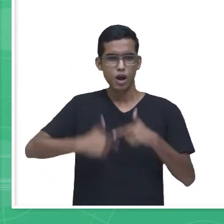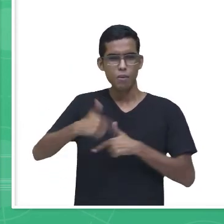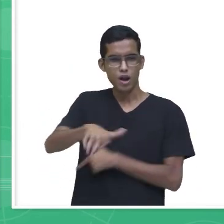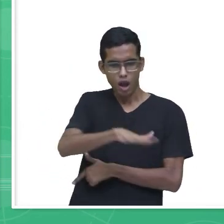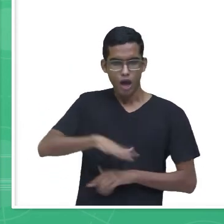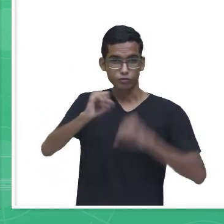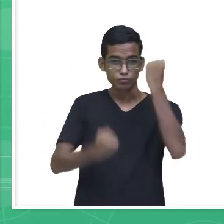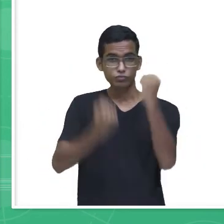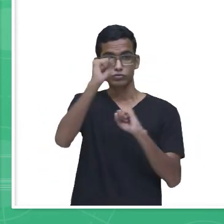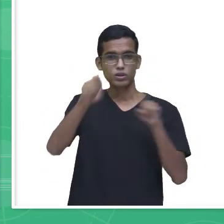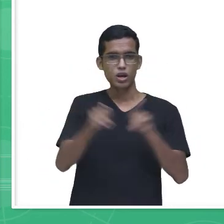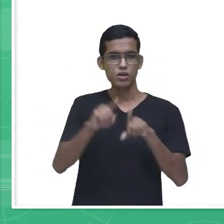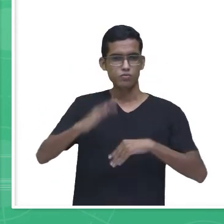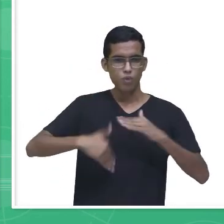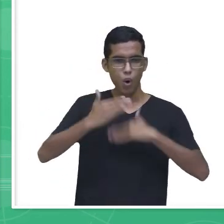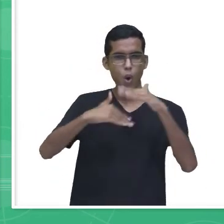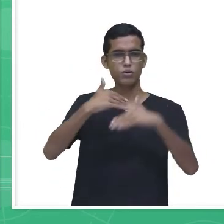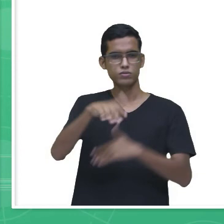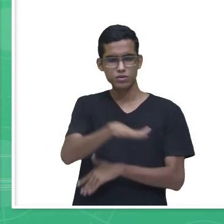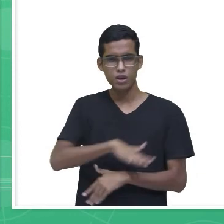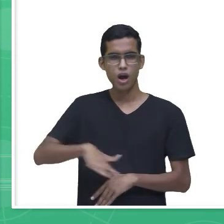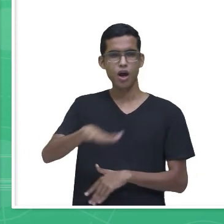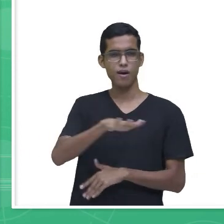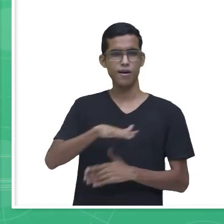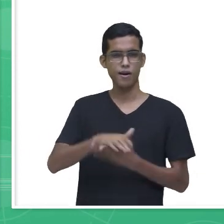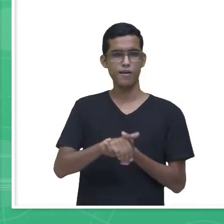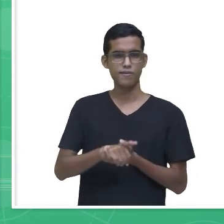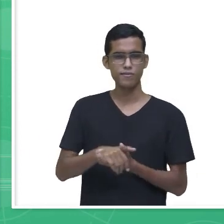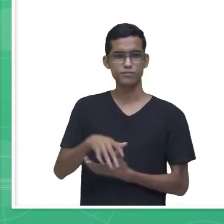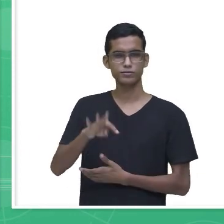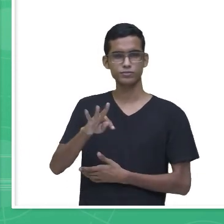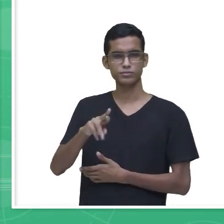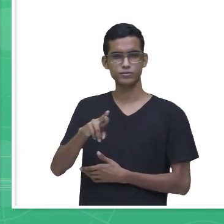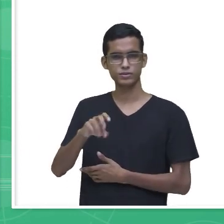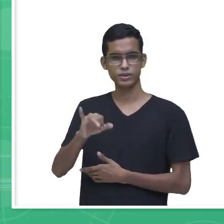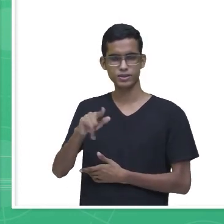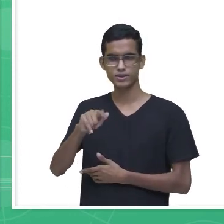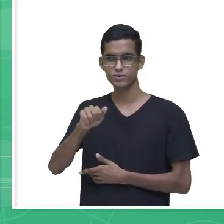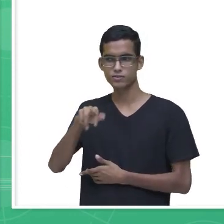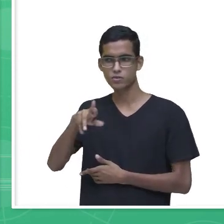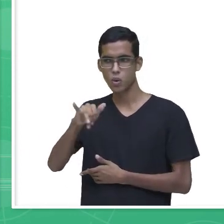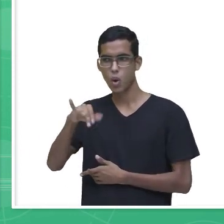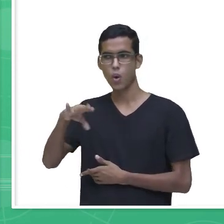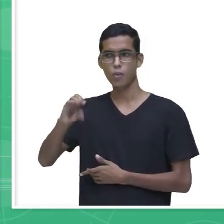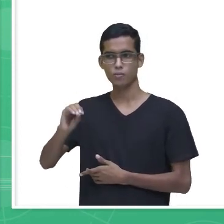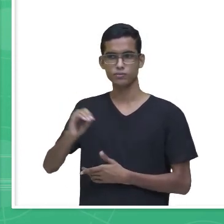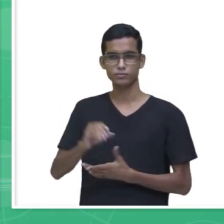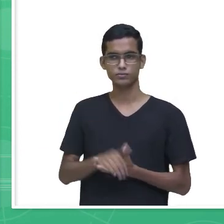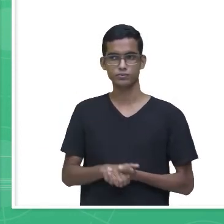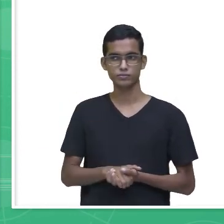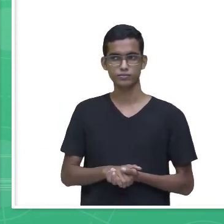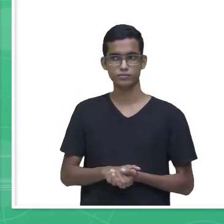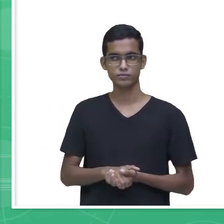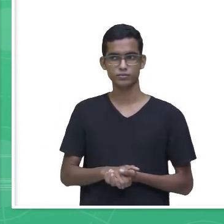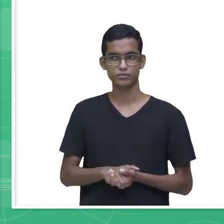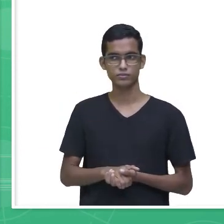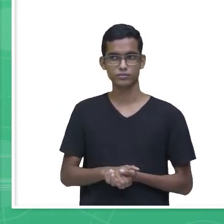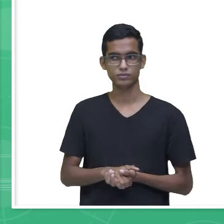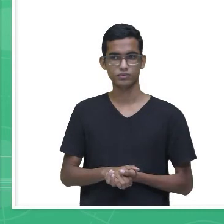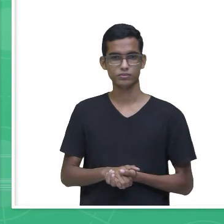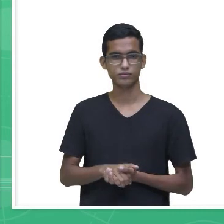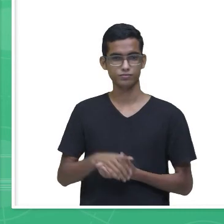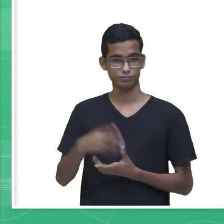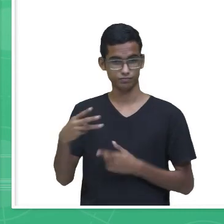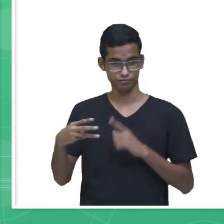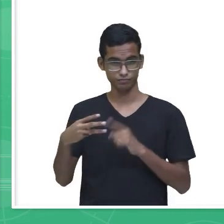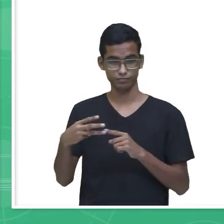e o crescimento de empregos no setor terciário. Letra D, a mecanização das atividades urbanas e